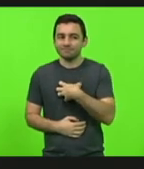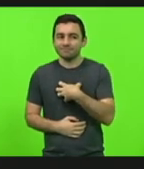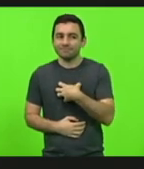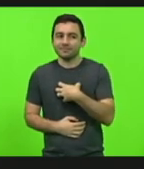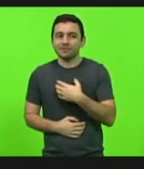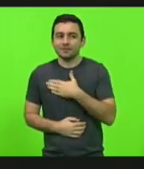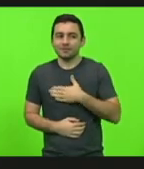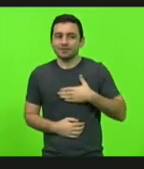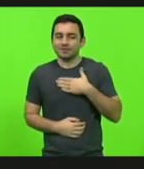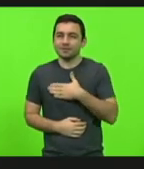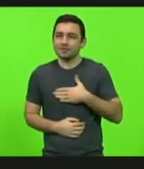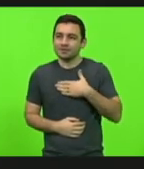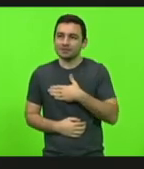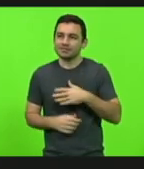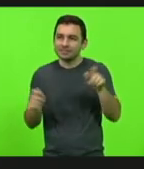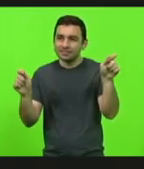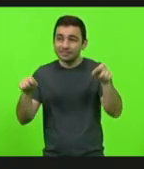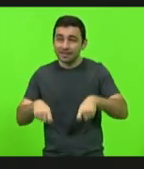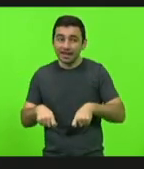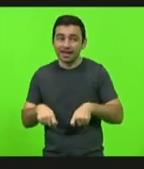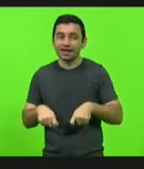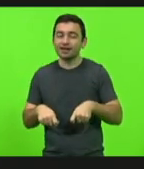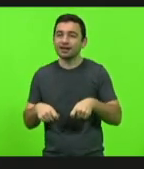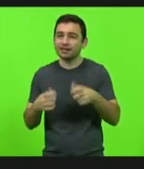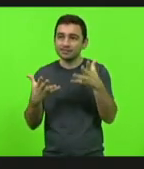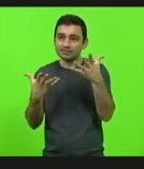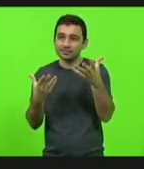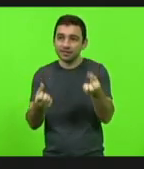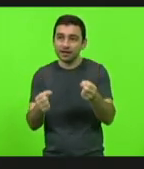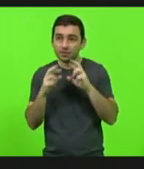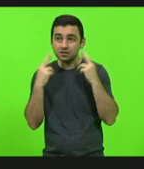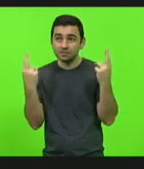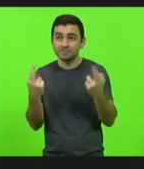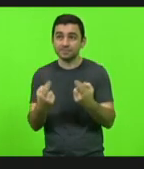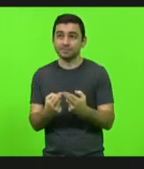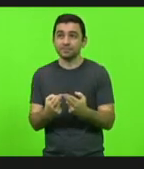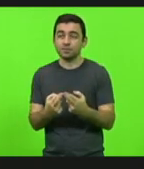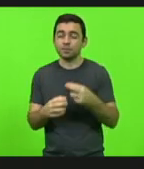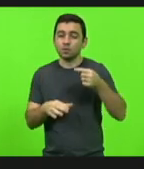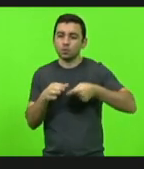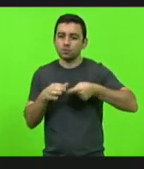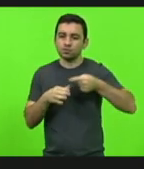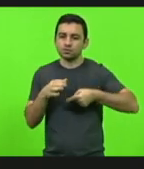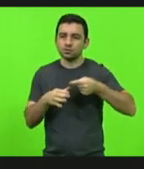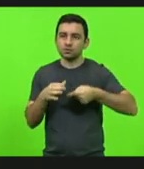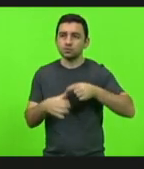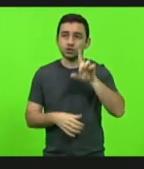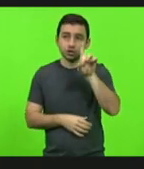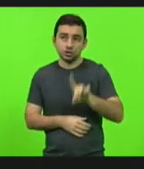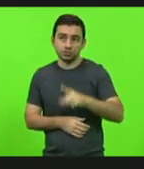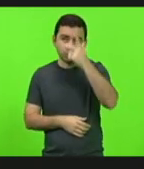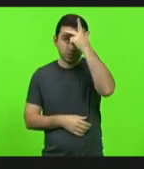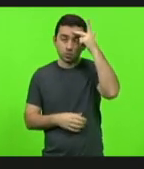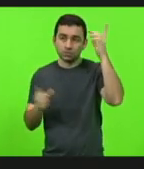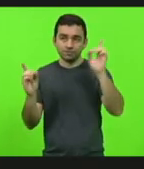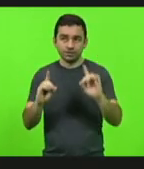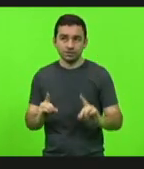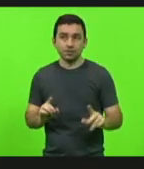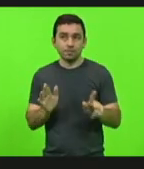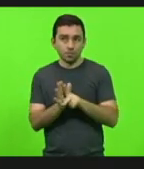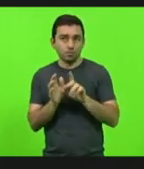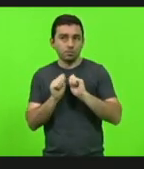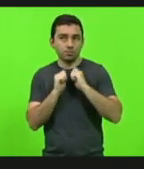aqui em poder participar dessa reunião da comissão dos direitos da pessoa com deficiência Da